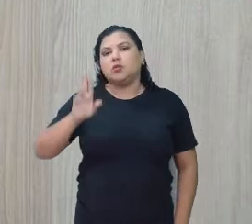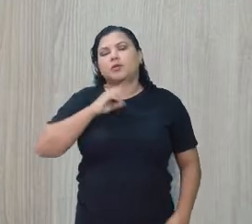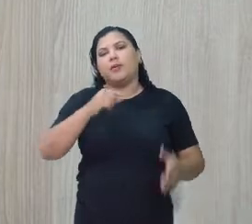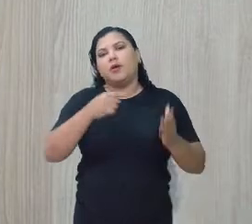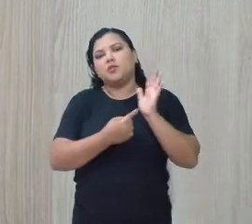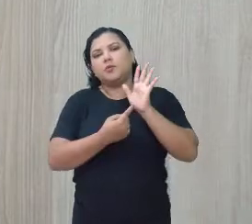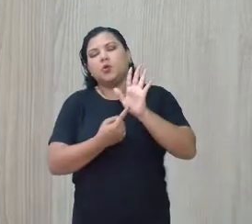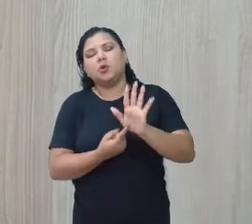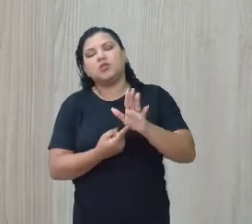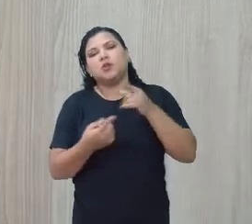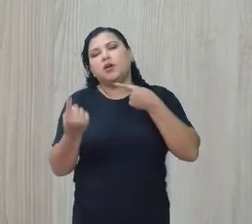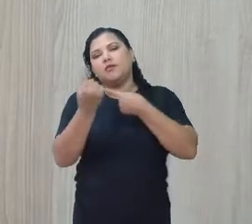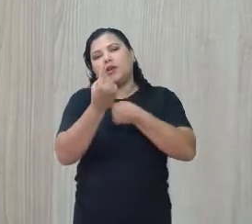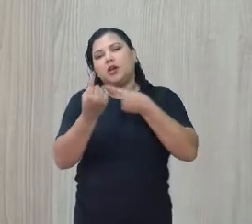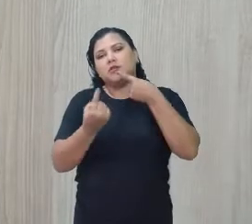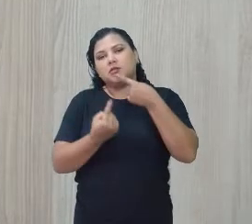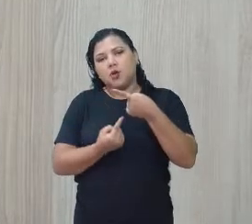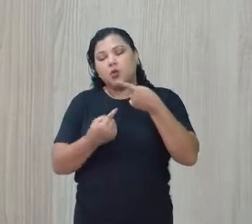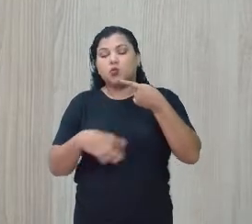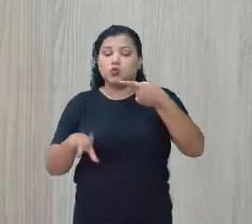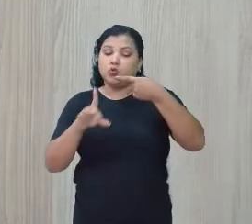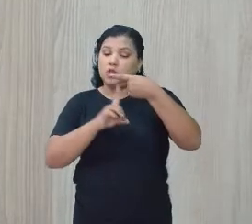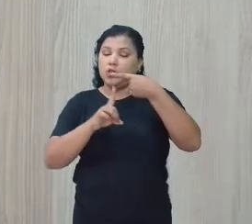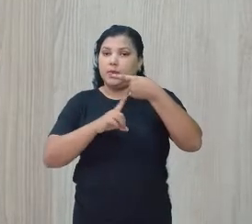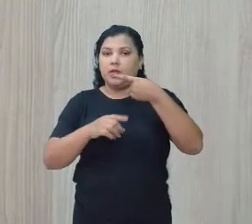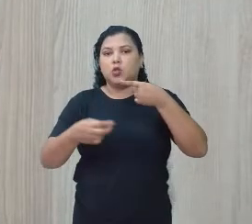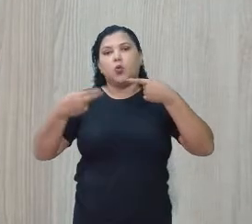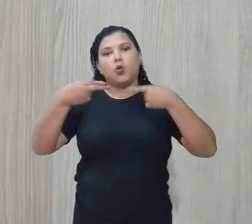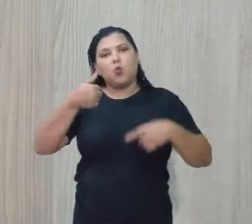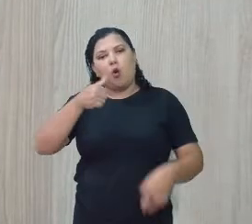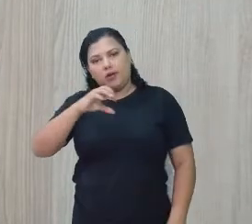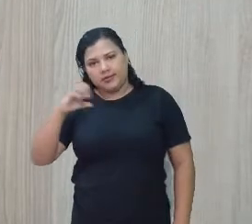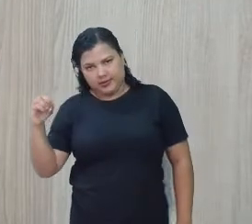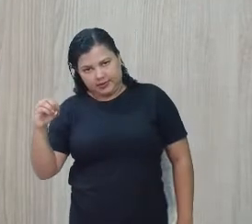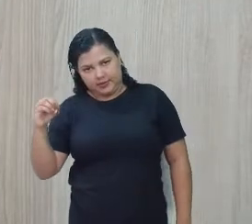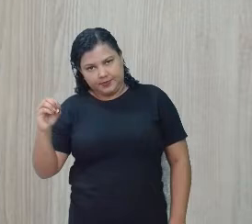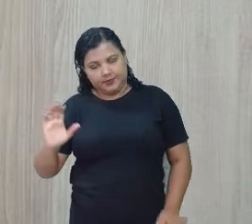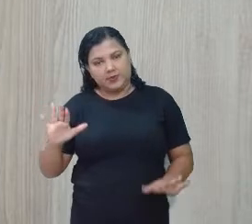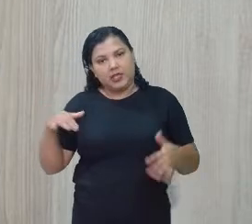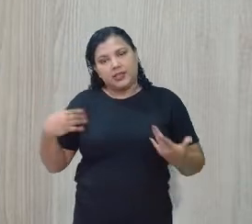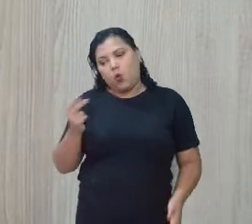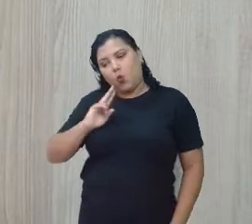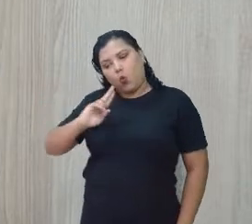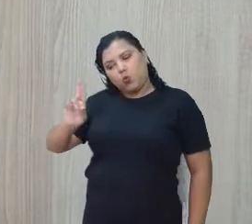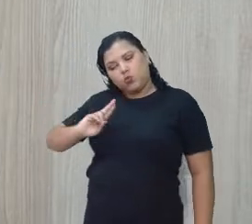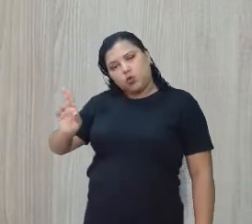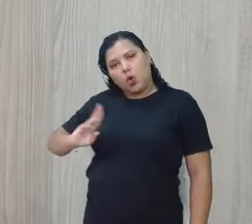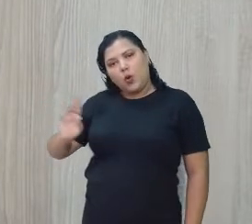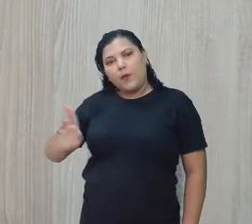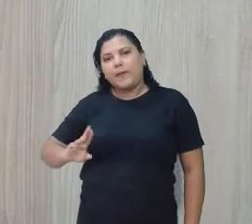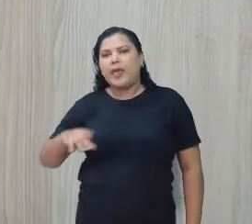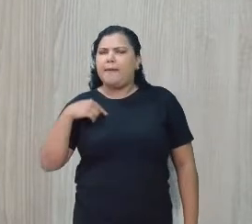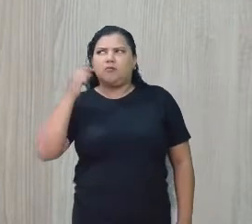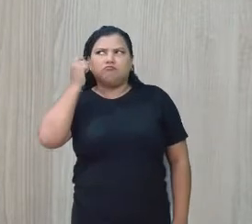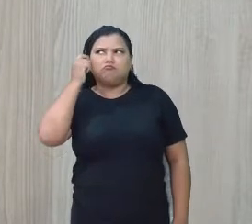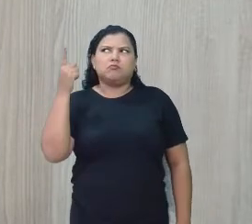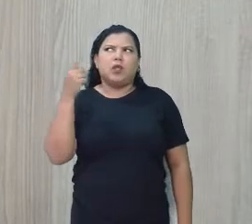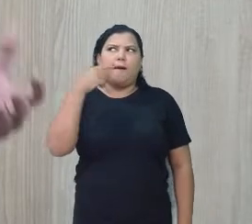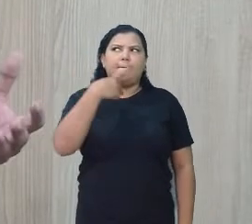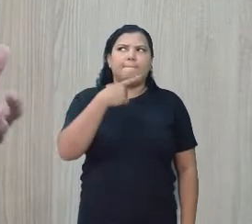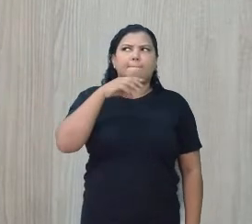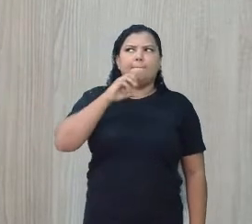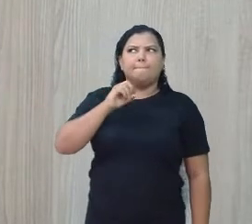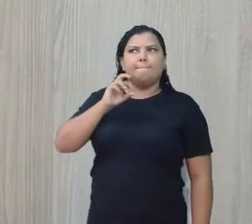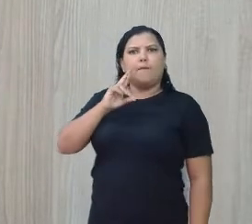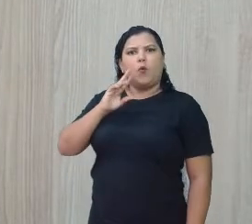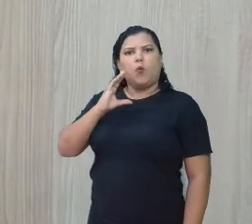expressar frações cujo denominador é igual a 100, certo? Então, o nome, como o Briane já falou, é bem intuitivo, né?